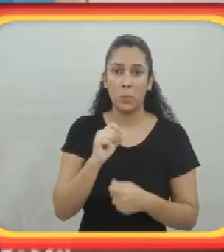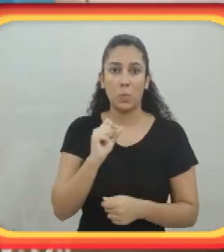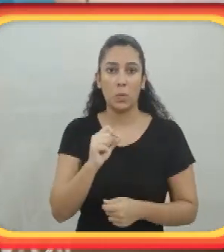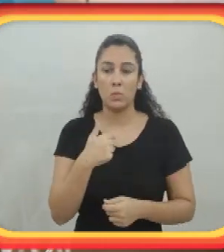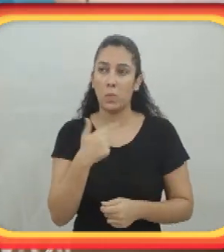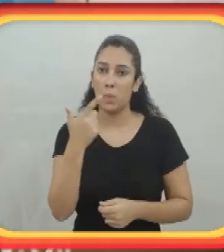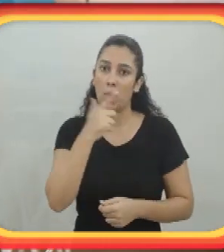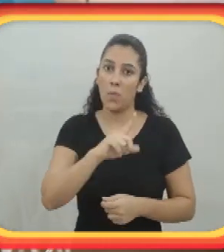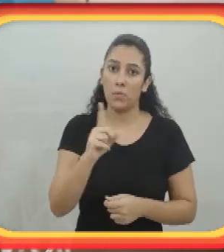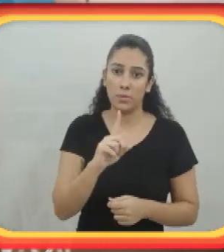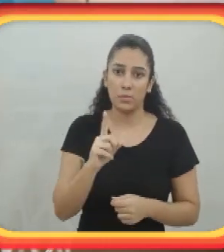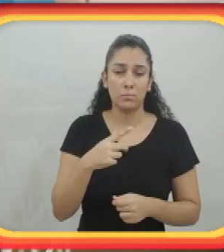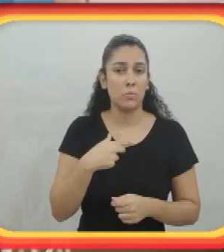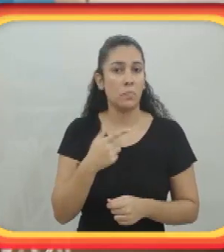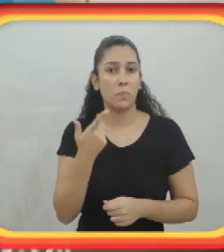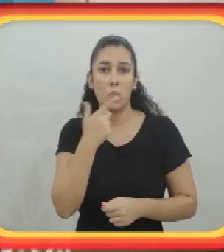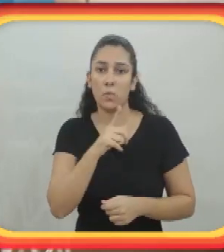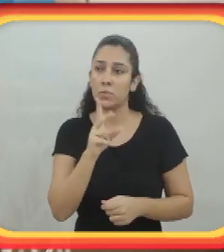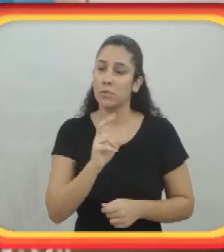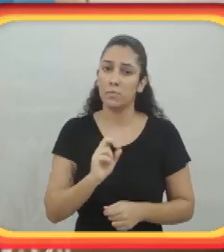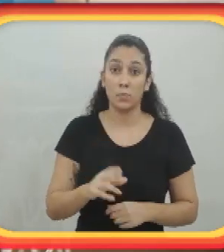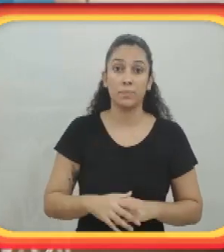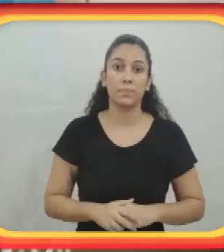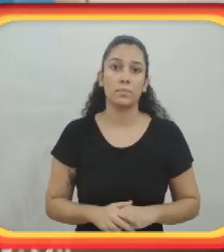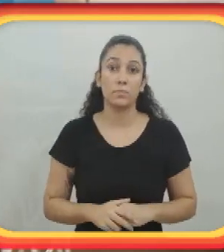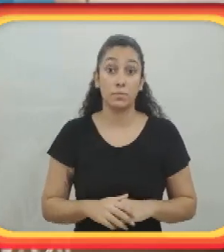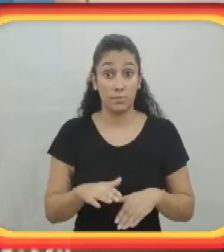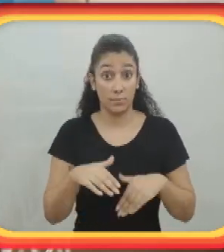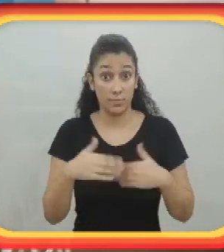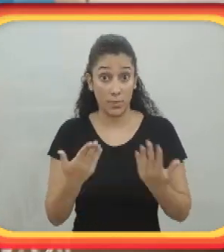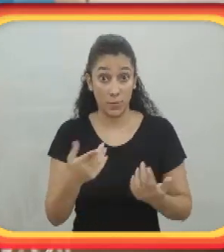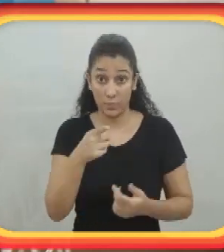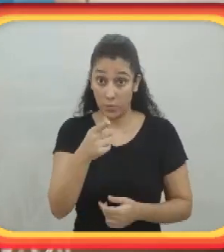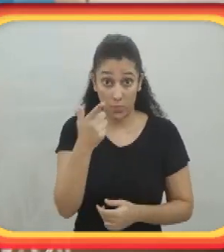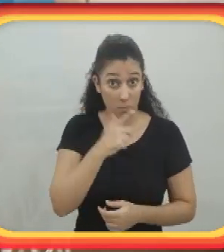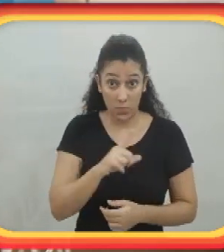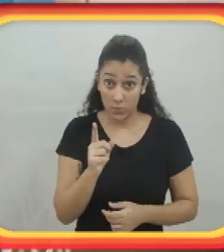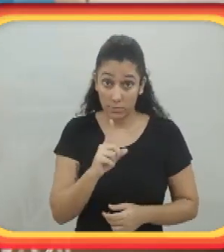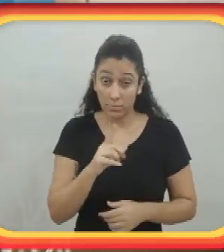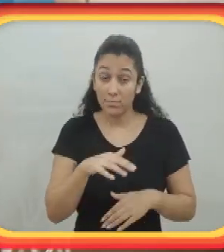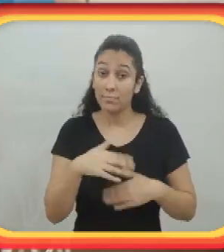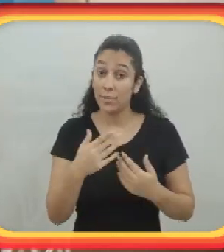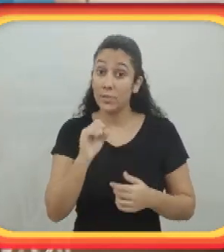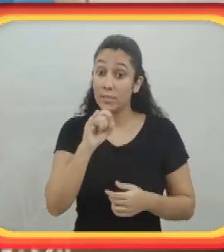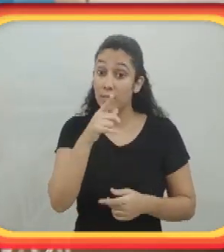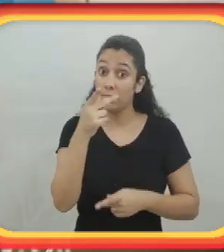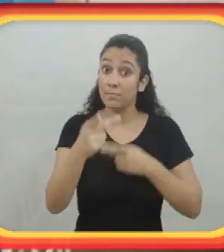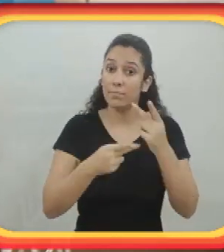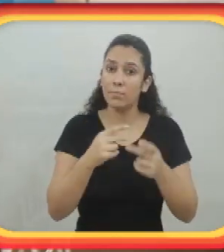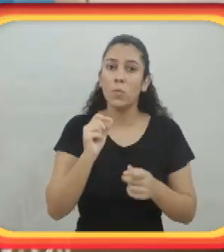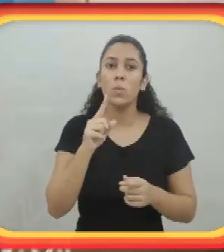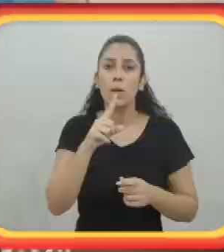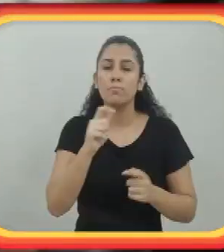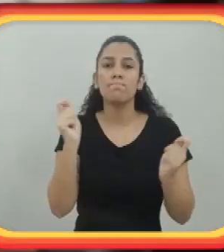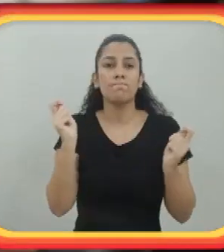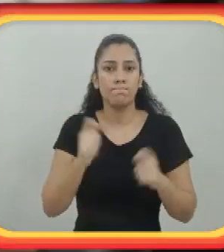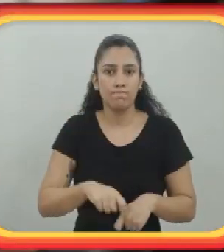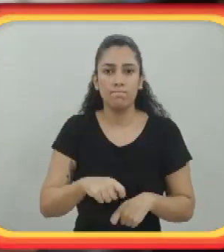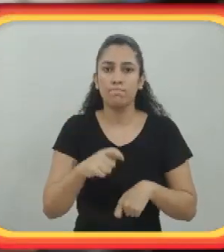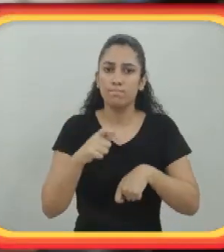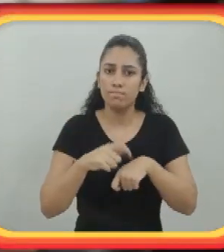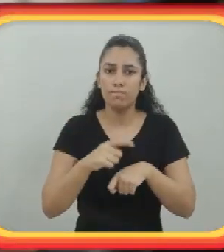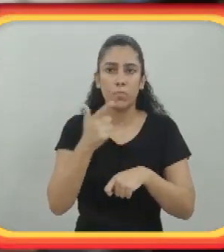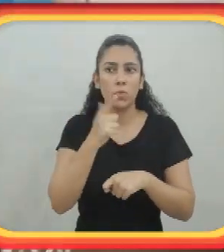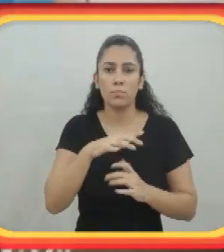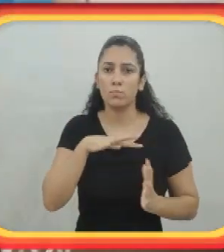consegue. Se você falar que você pode alcançar o topo do mundo, você consegue. Basta você querer e ter pessoas para te ajudar a fazer isso. A capacidade